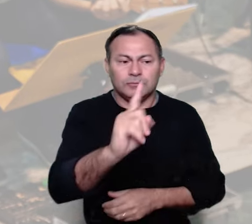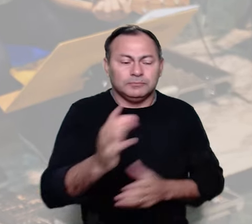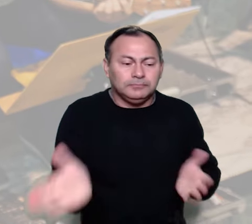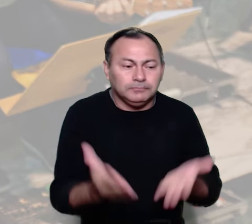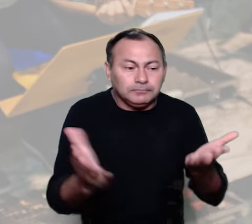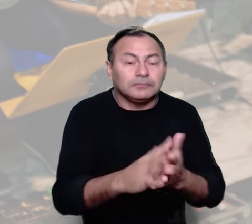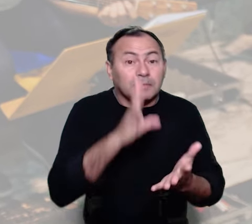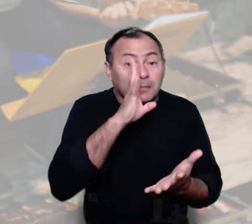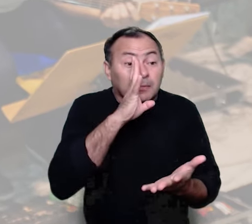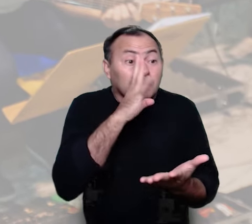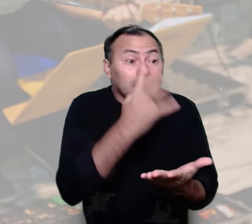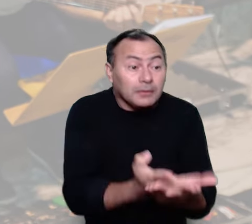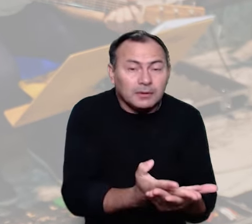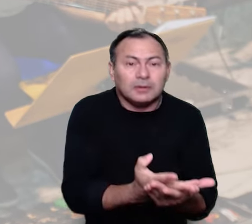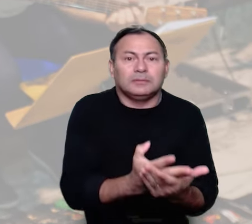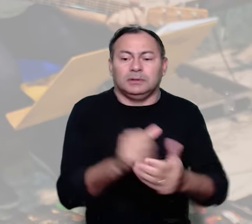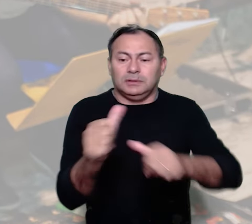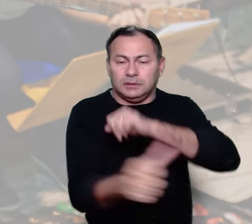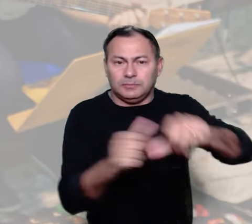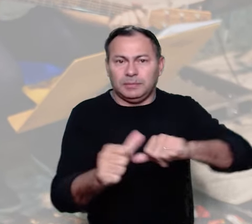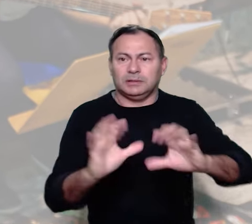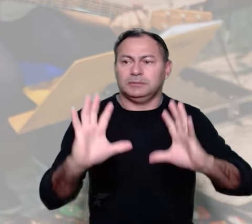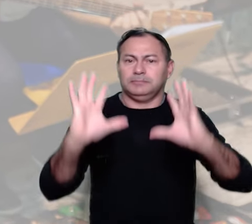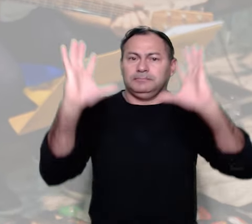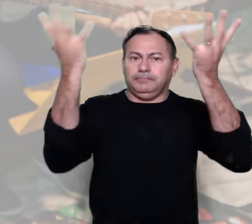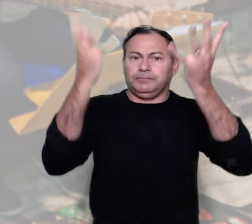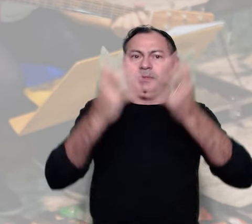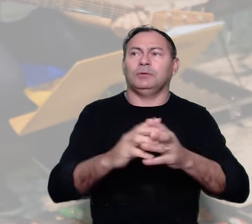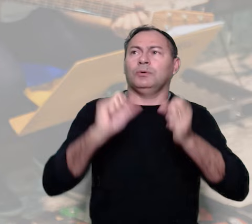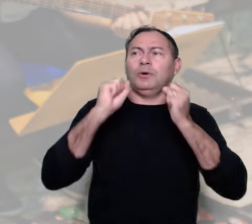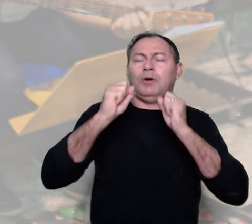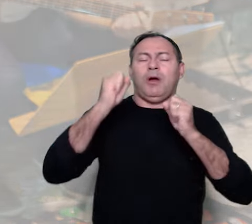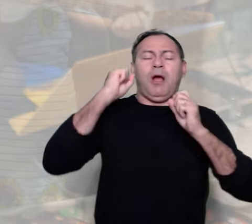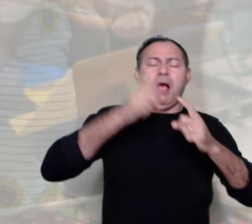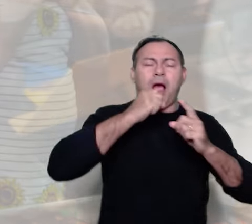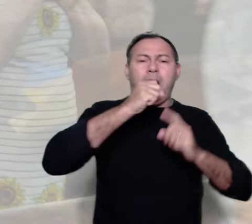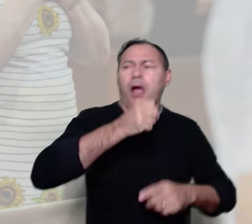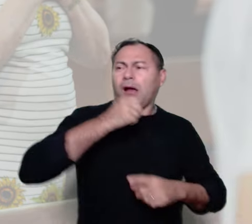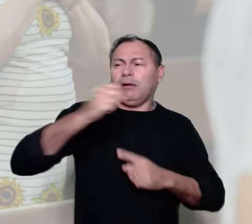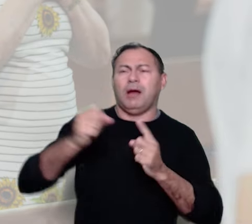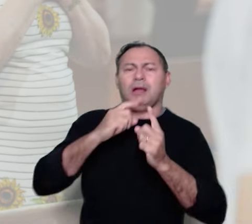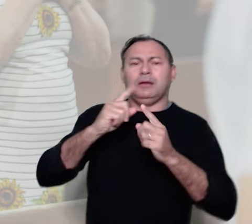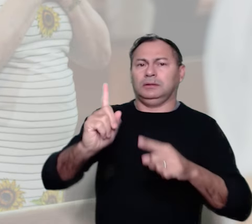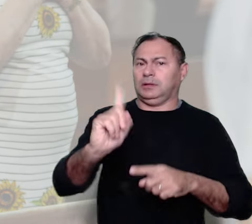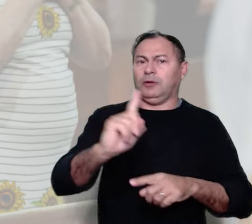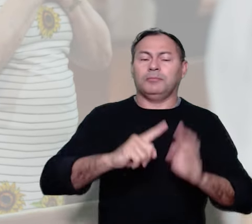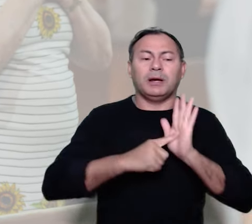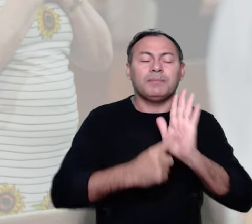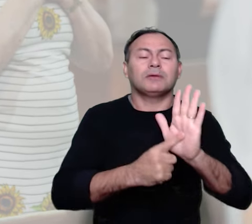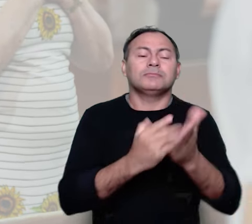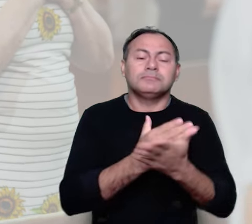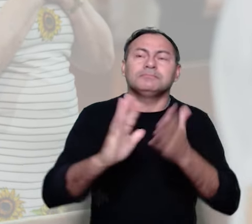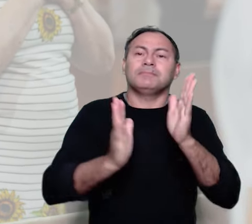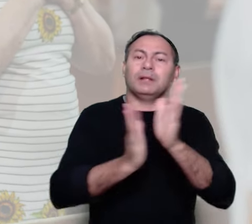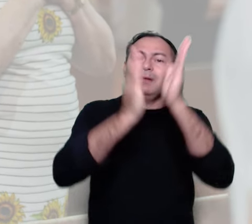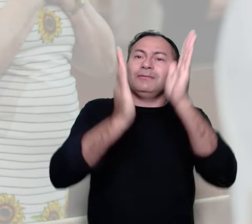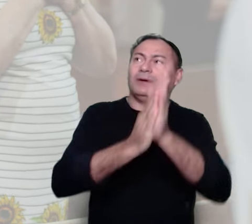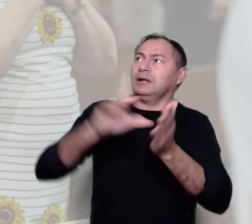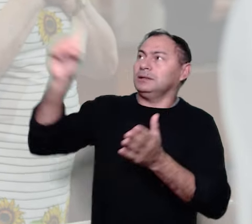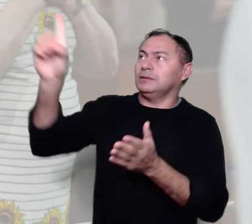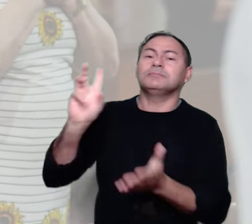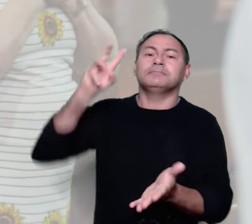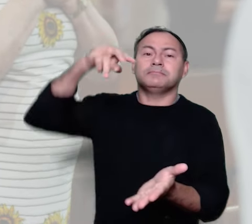fomentar a admiração e transformar a celebração em um show, mas para suscitar o louvor a Deus,